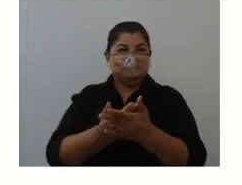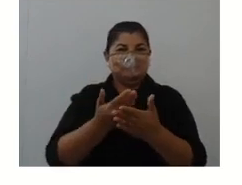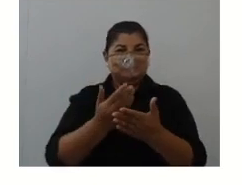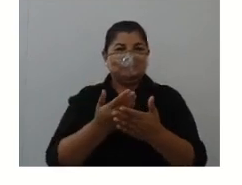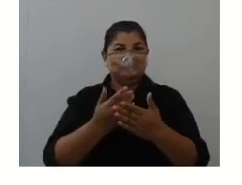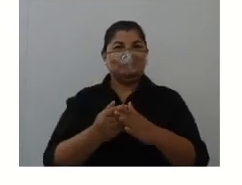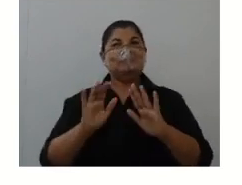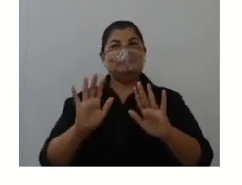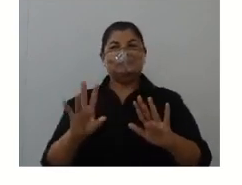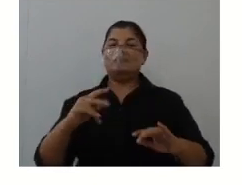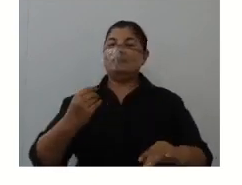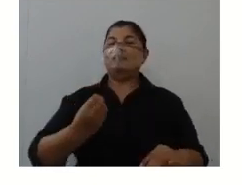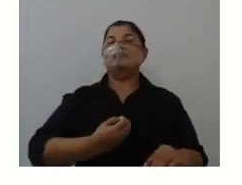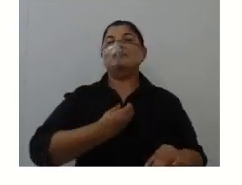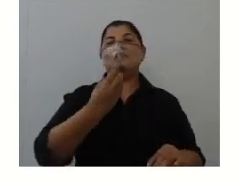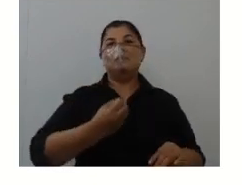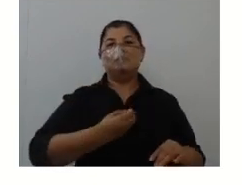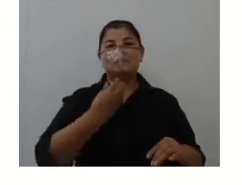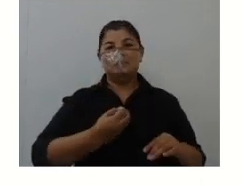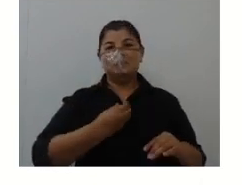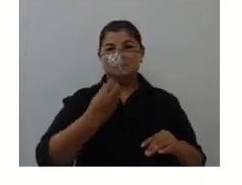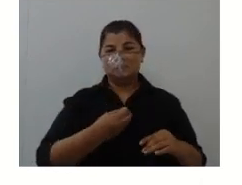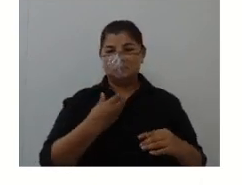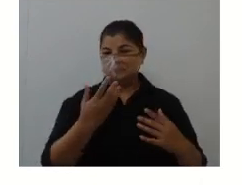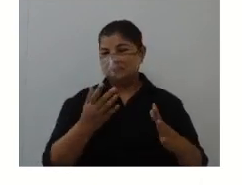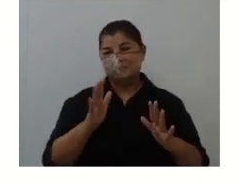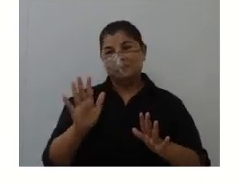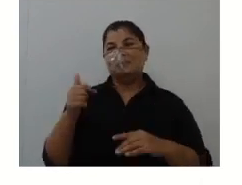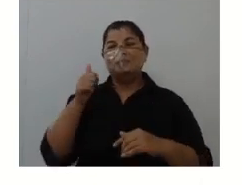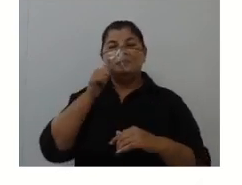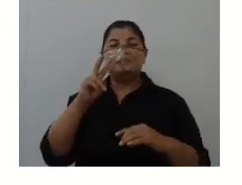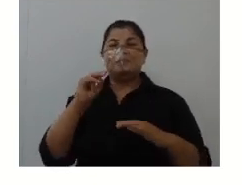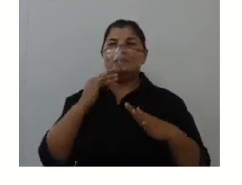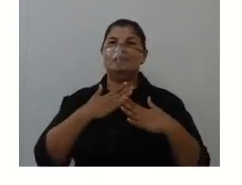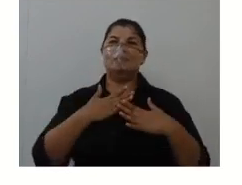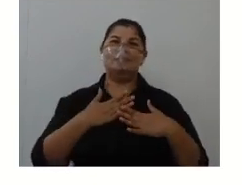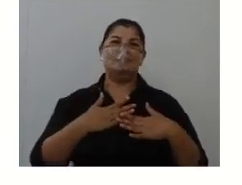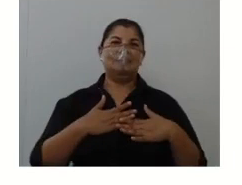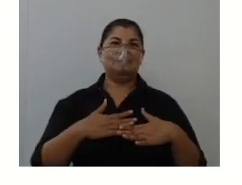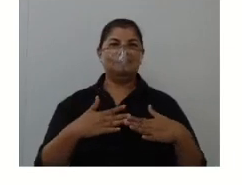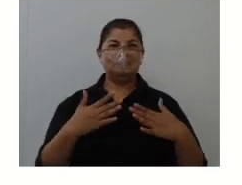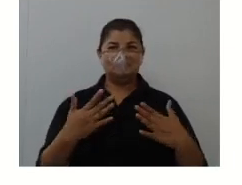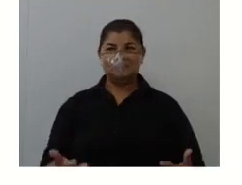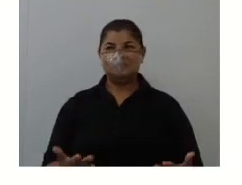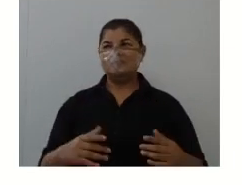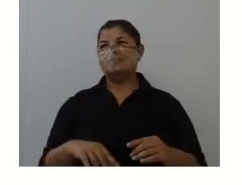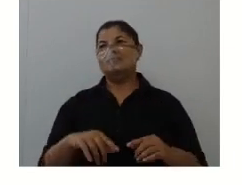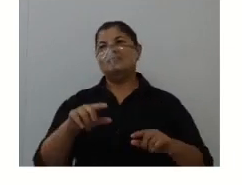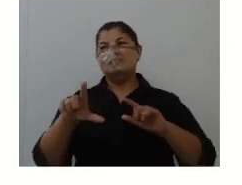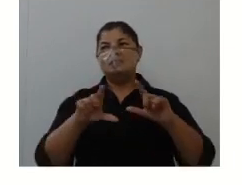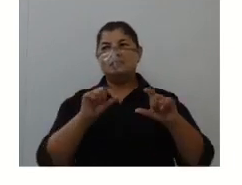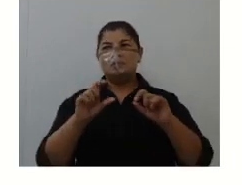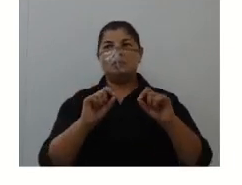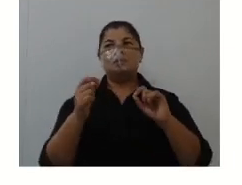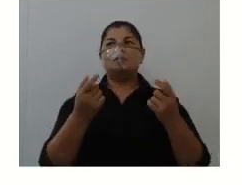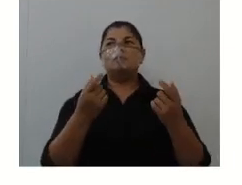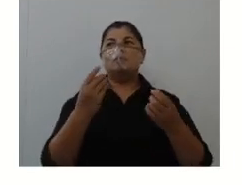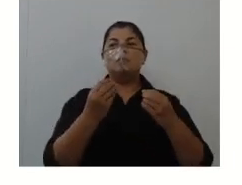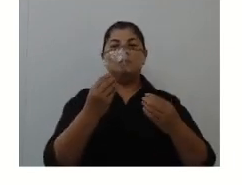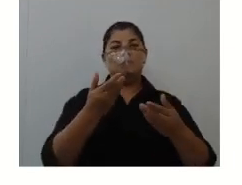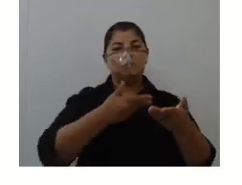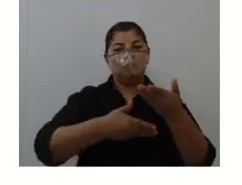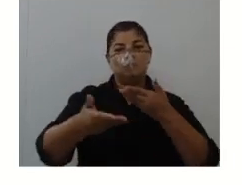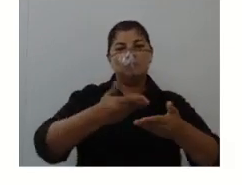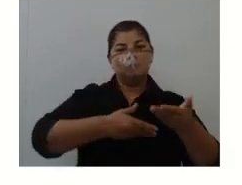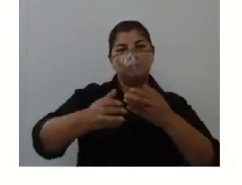ela relaxa. Numa situação de interação verbal, a escolha do gênero textual é feita de acordo com os